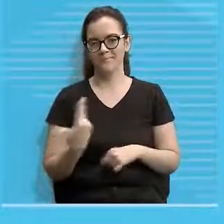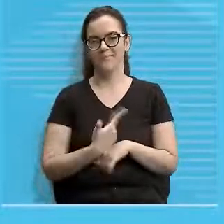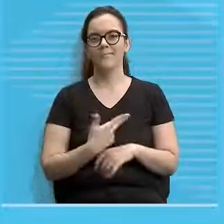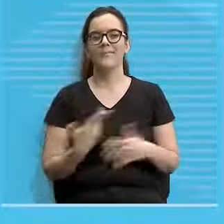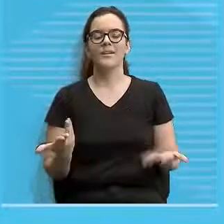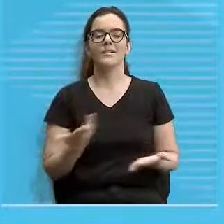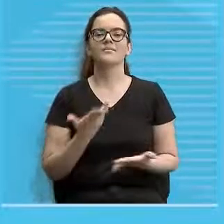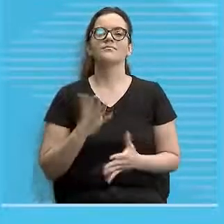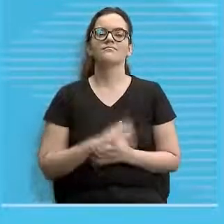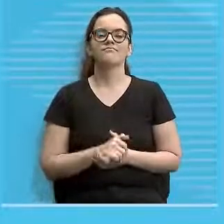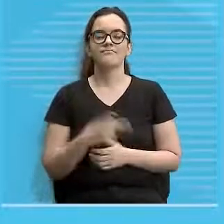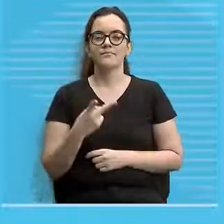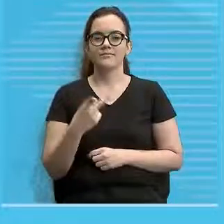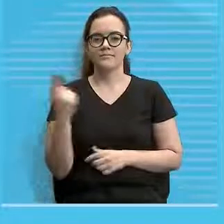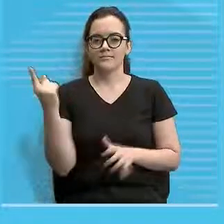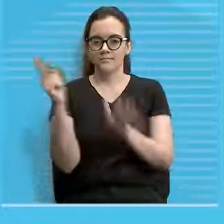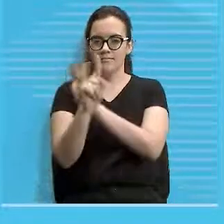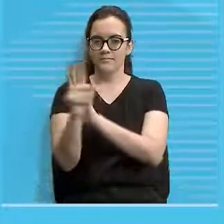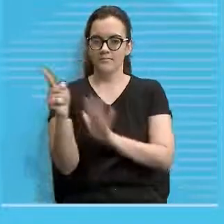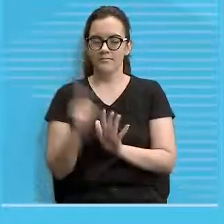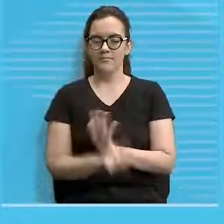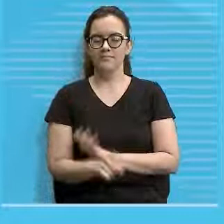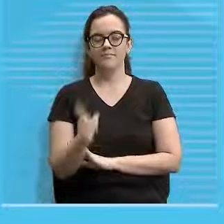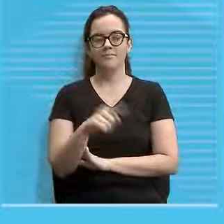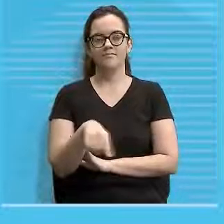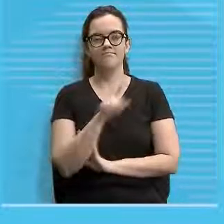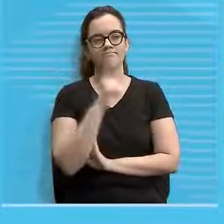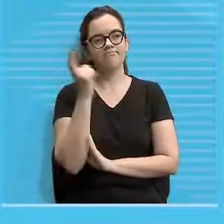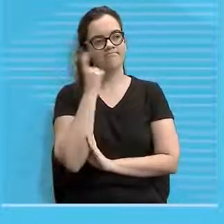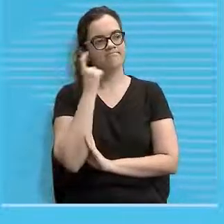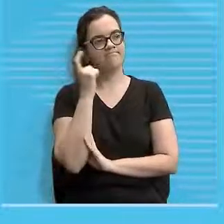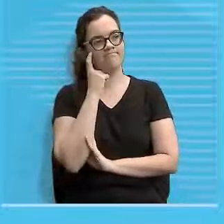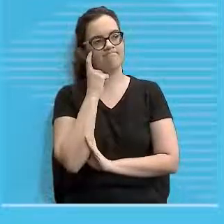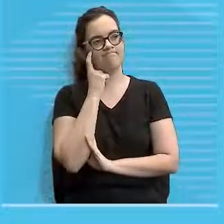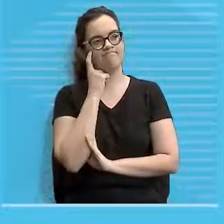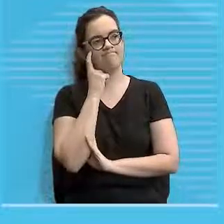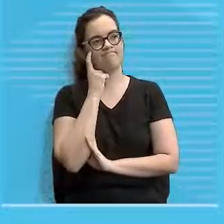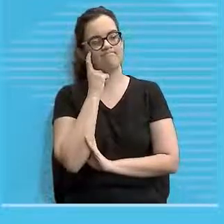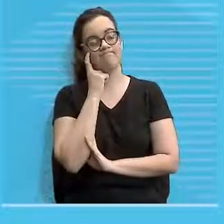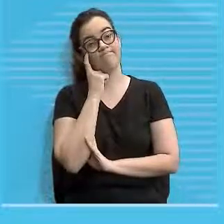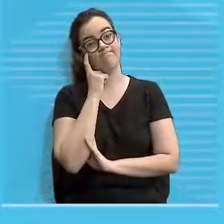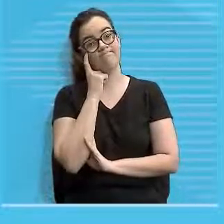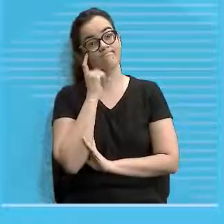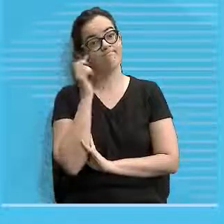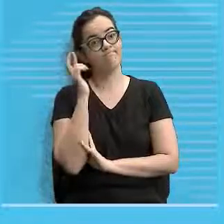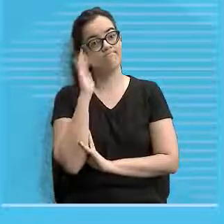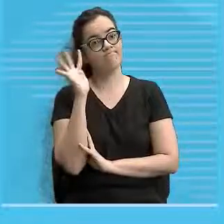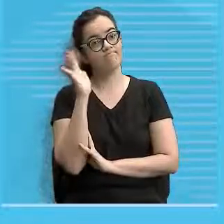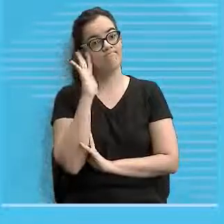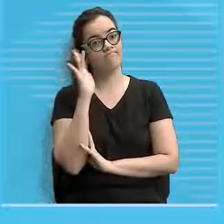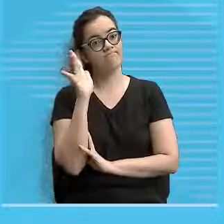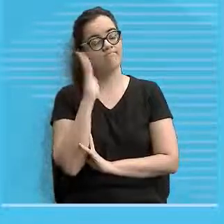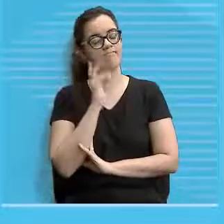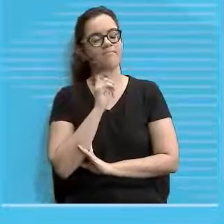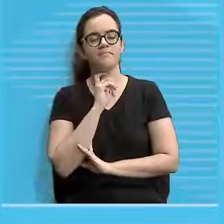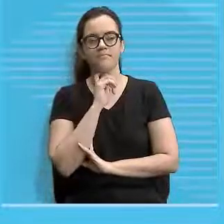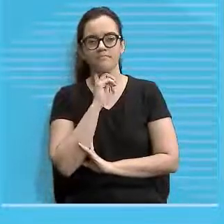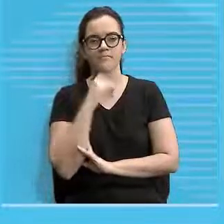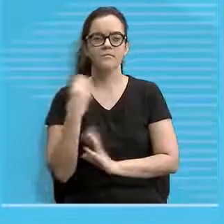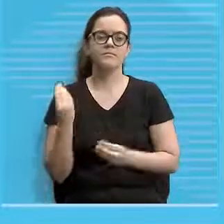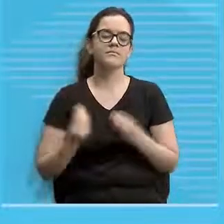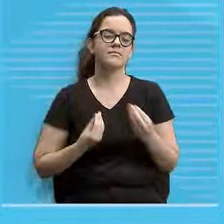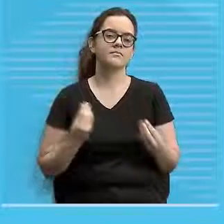duas questões para que a gente conseguisse fazer essa reflexão, essa discussão sobre o que a